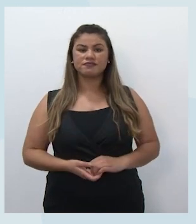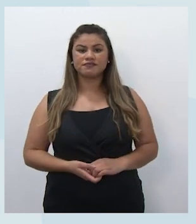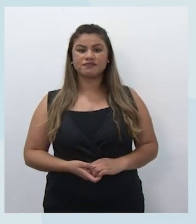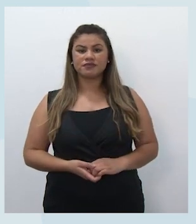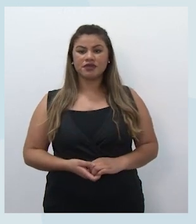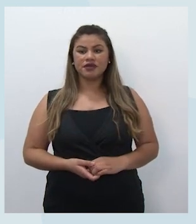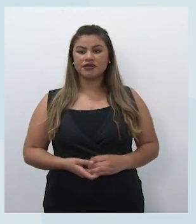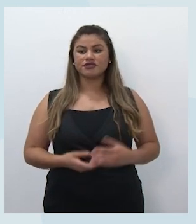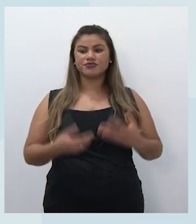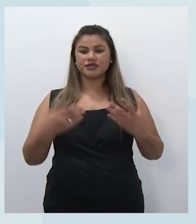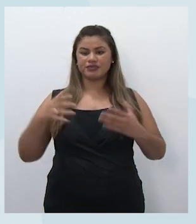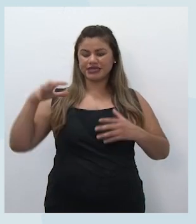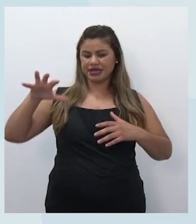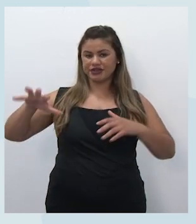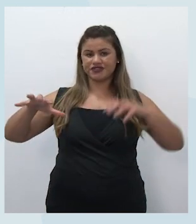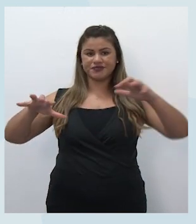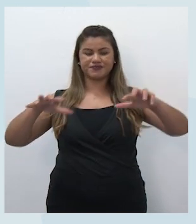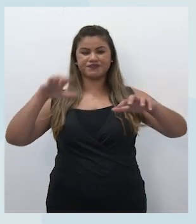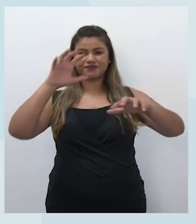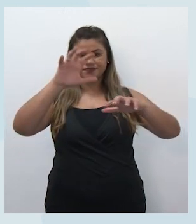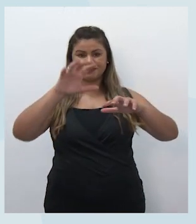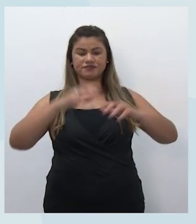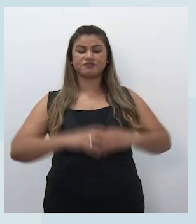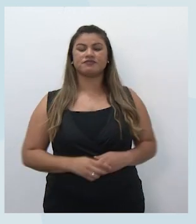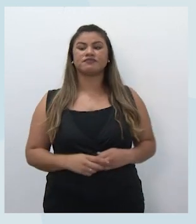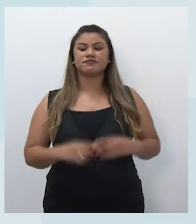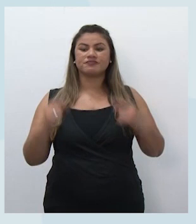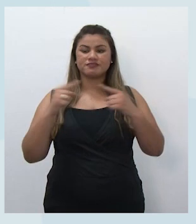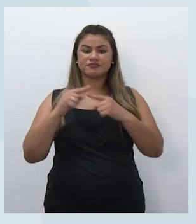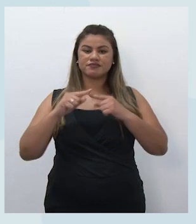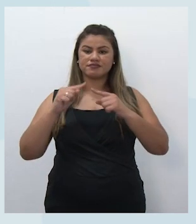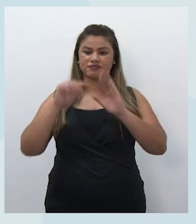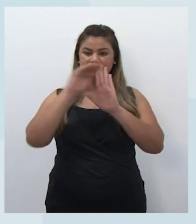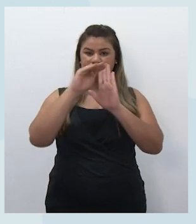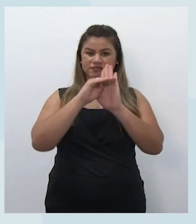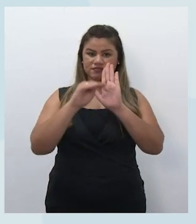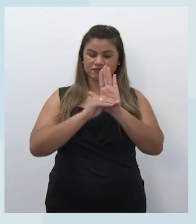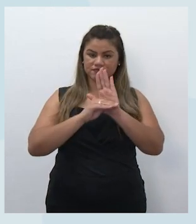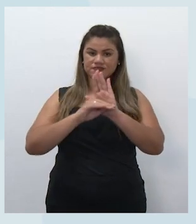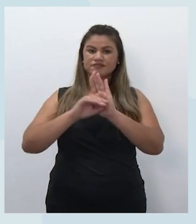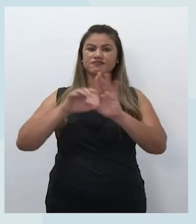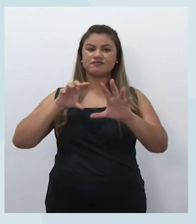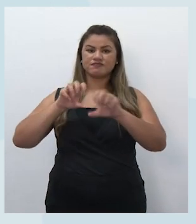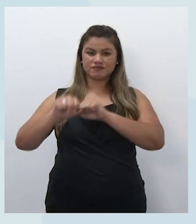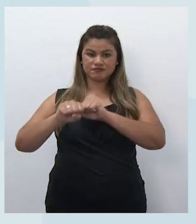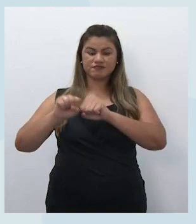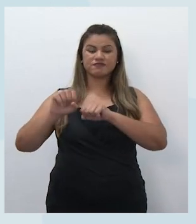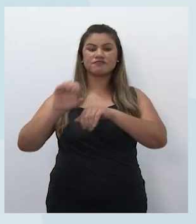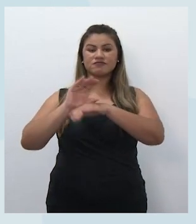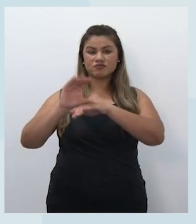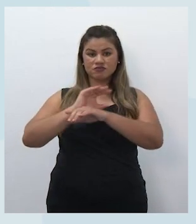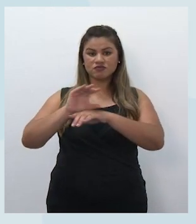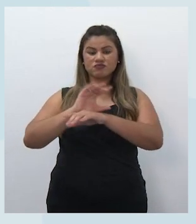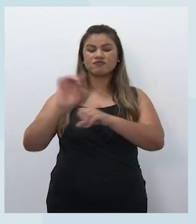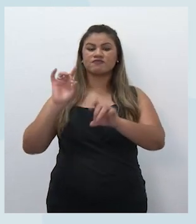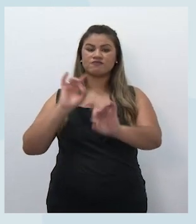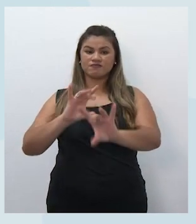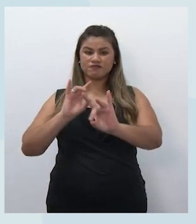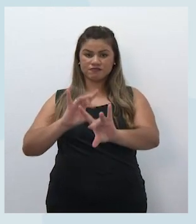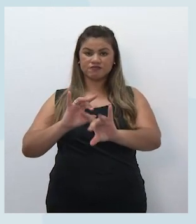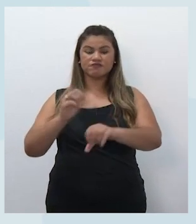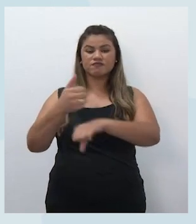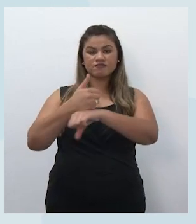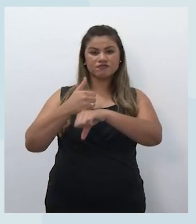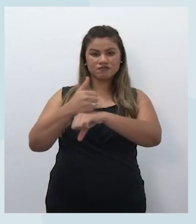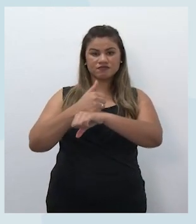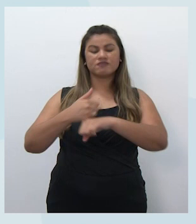para cada área. O quinto itinerário, que é a formação técnica e profissional, e além disso, ofertaremos